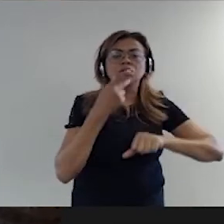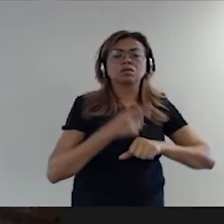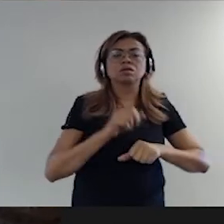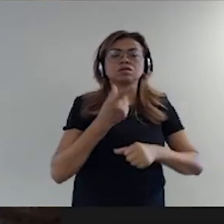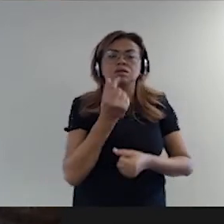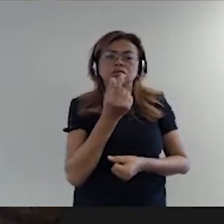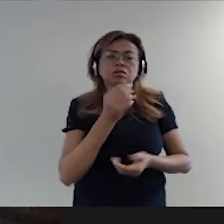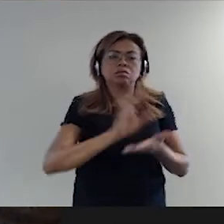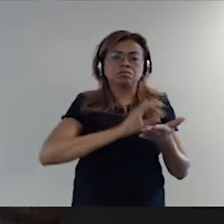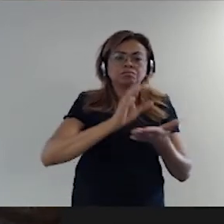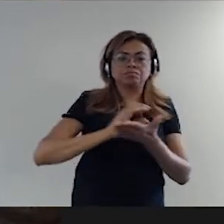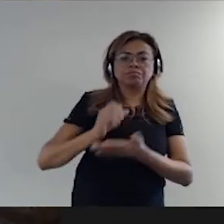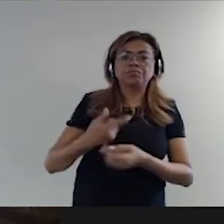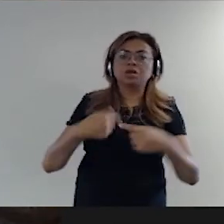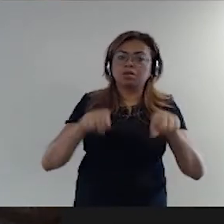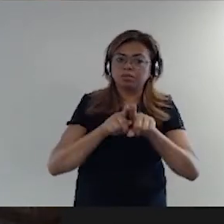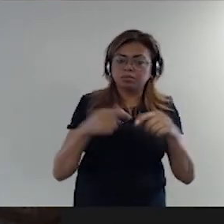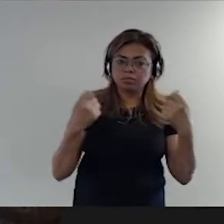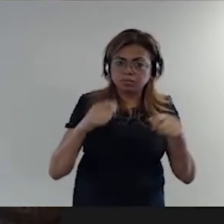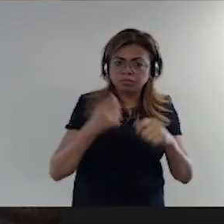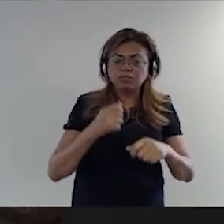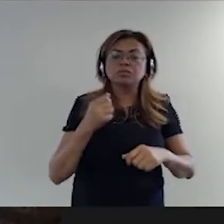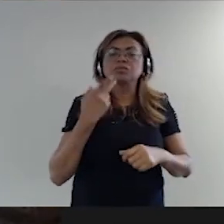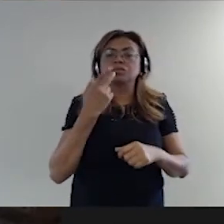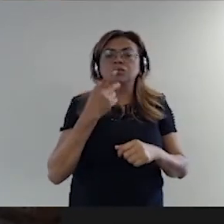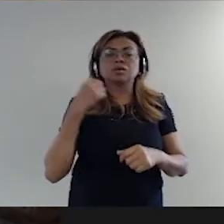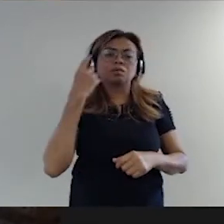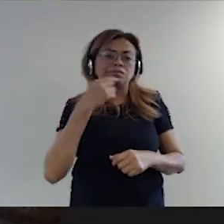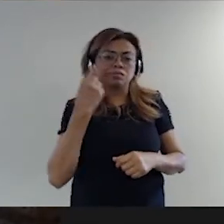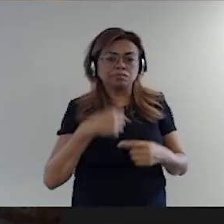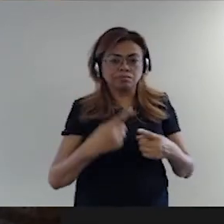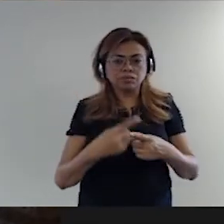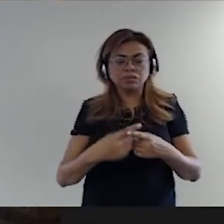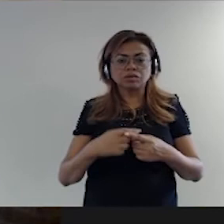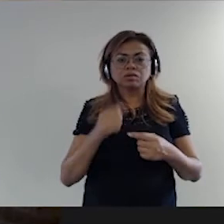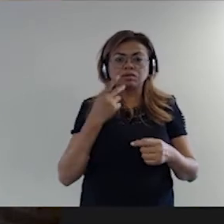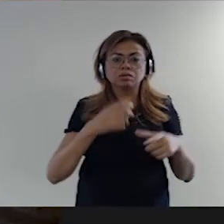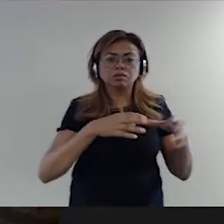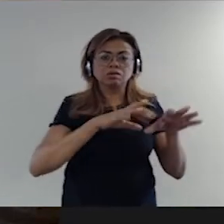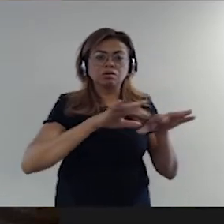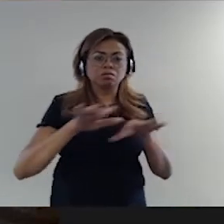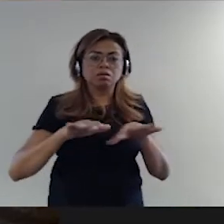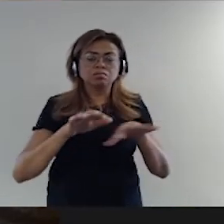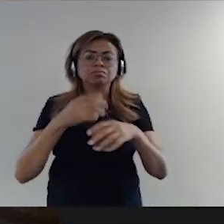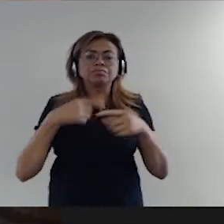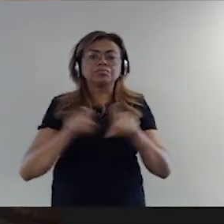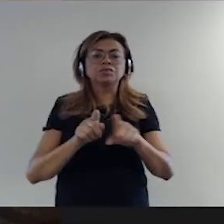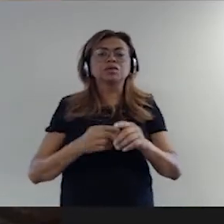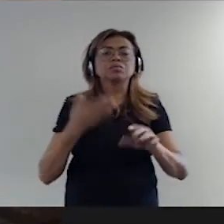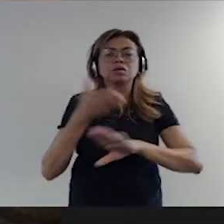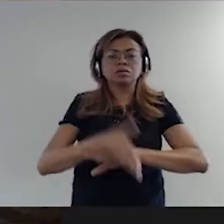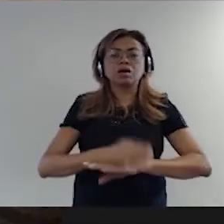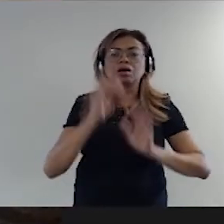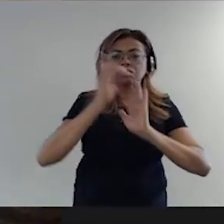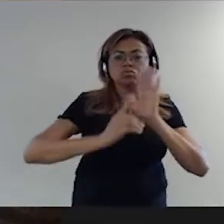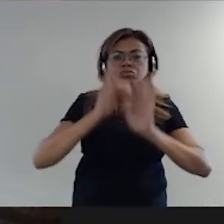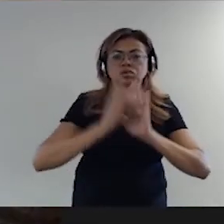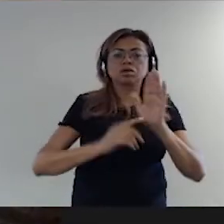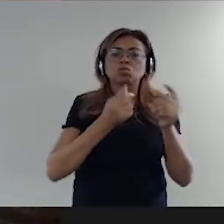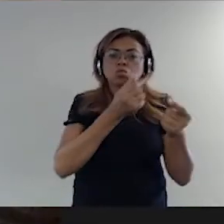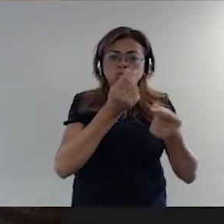radar da advocacia brasileira, em especial desse setor que atua na advocacia tributária, por alguns